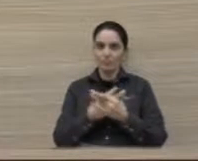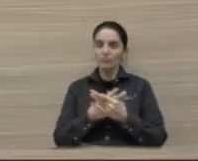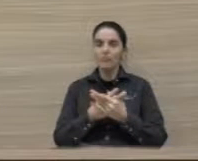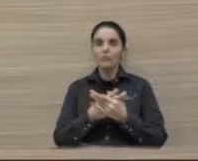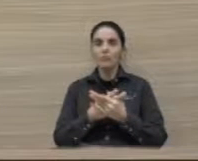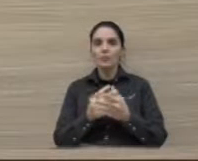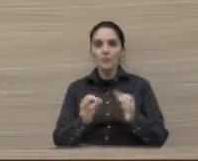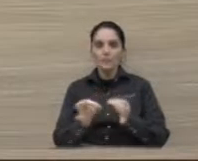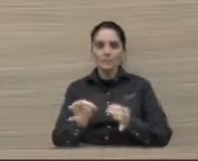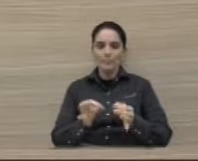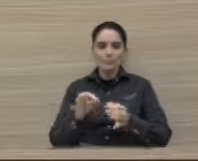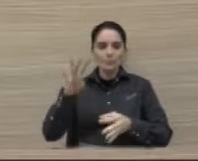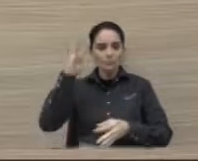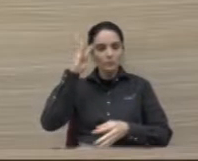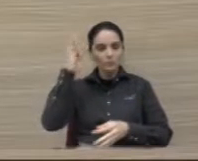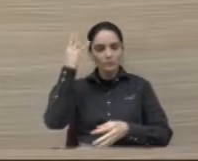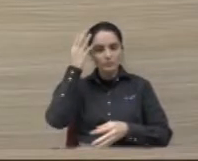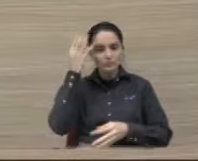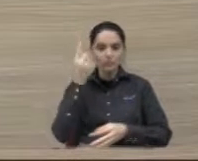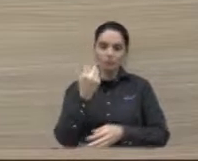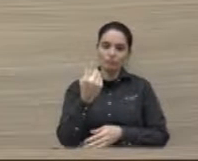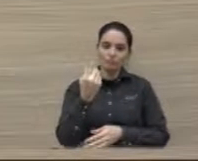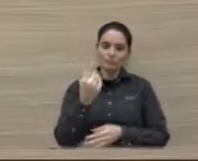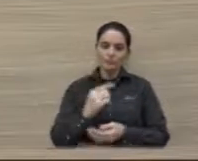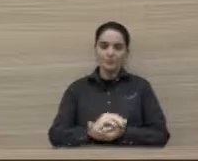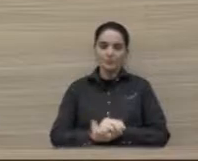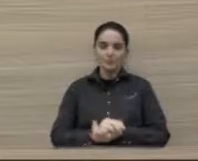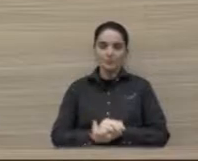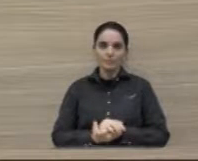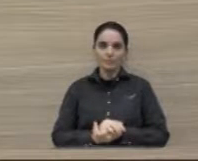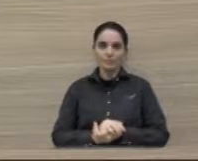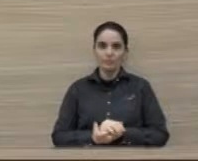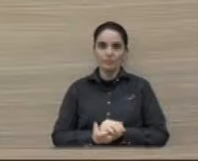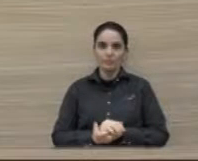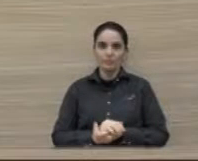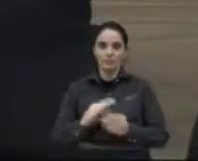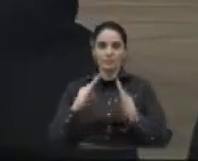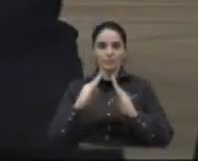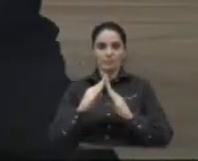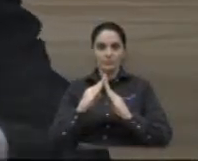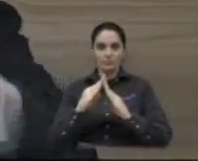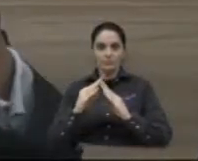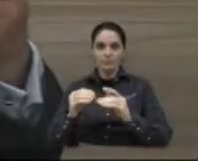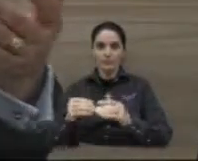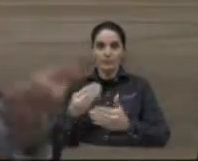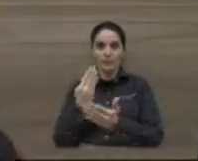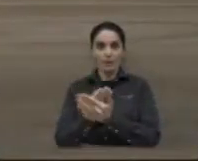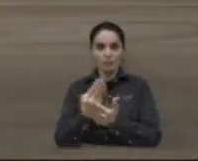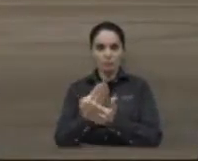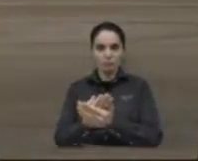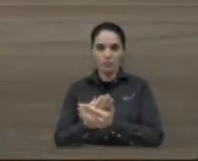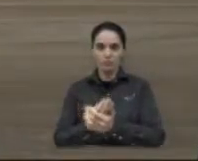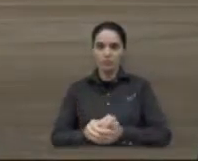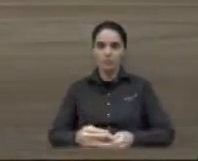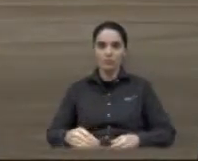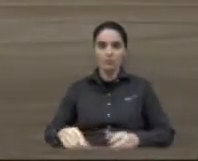esse projeto de resolução é uma delas, visto que a escola legislativa, para que ela possa